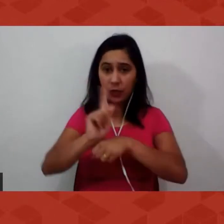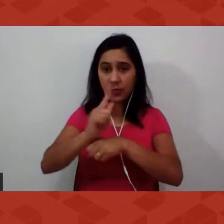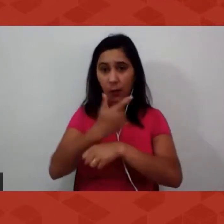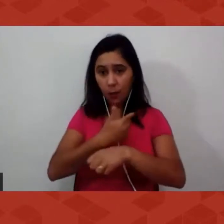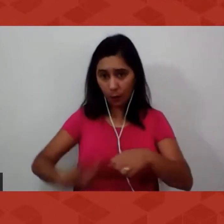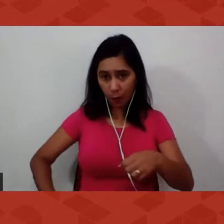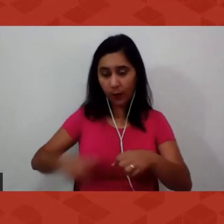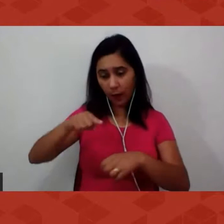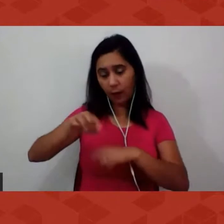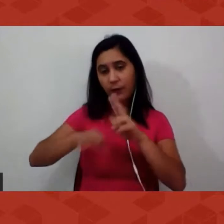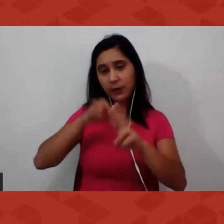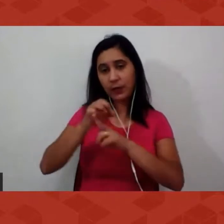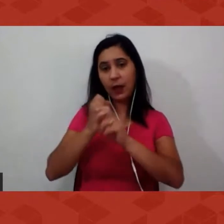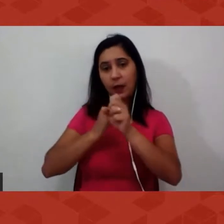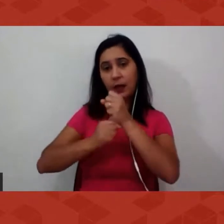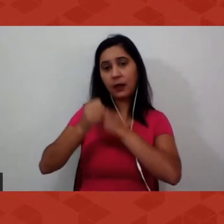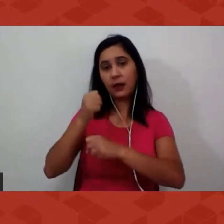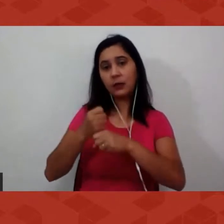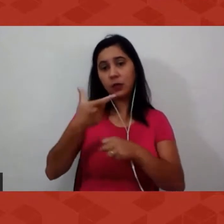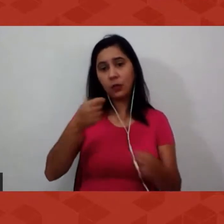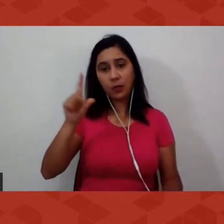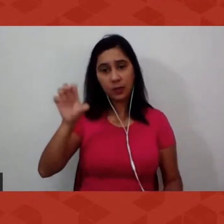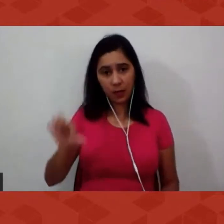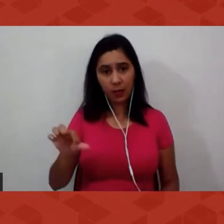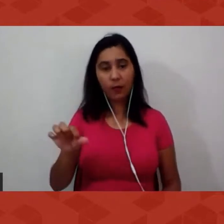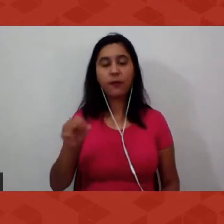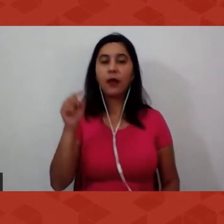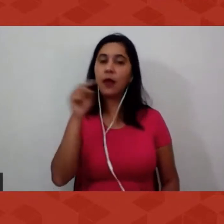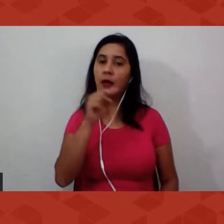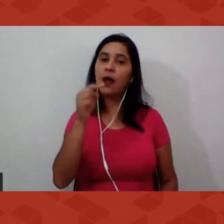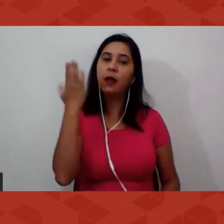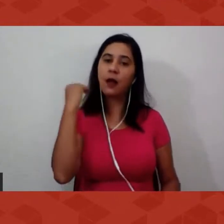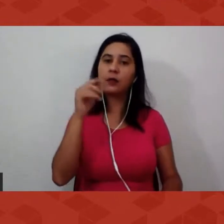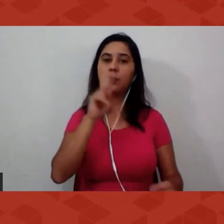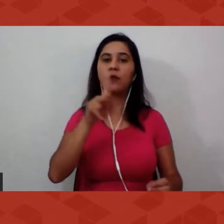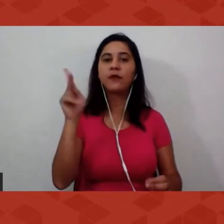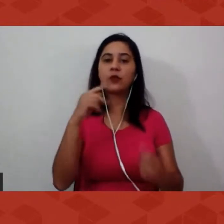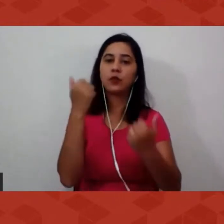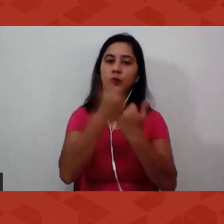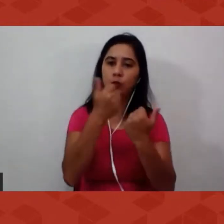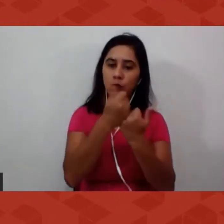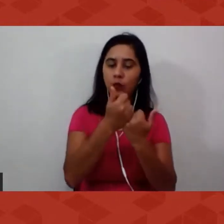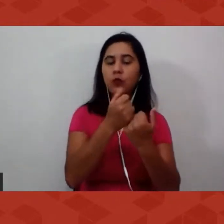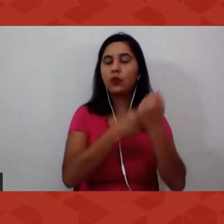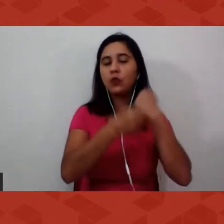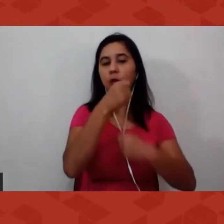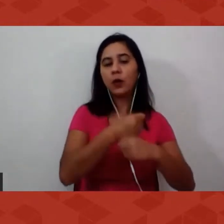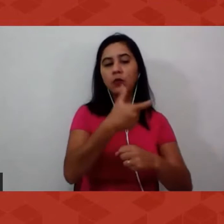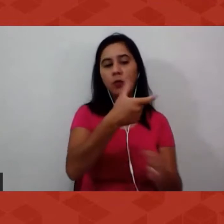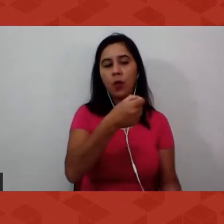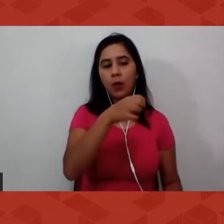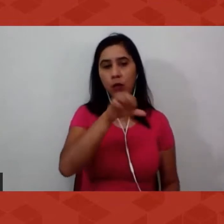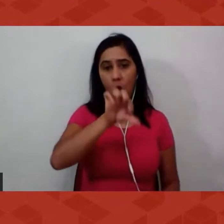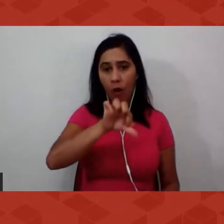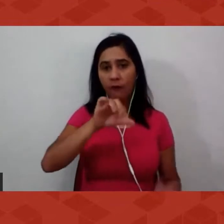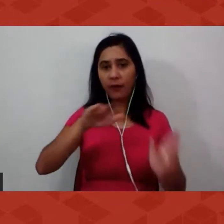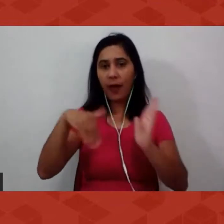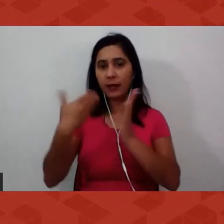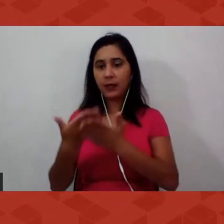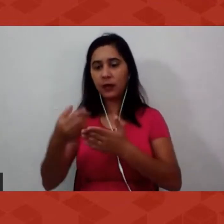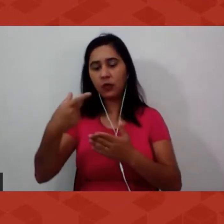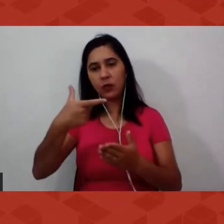professor Armando atuou como professor substituto do Departamento de Engenharia Mecânica de 2009 a 2011 e como professor do